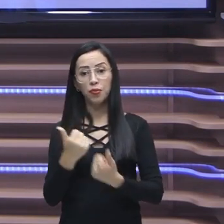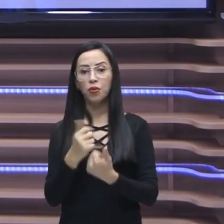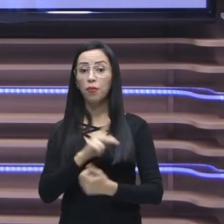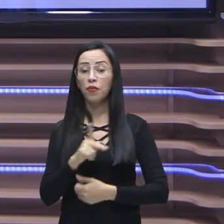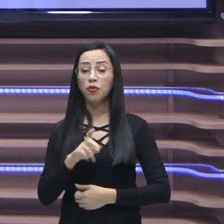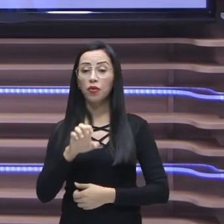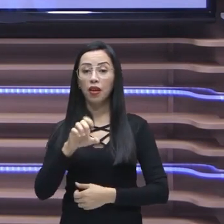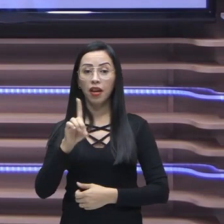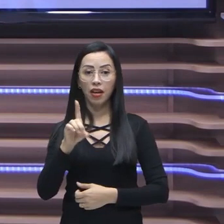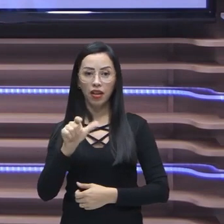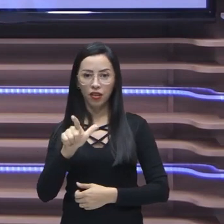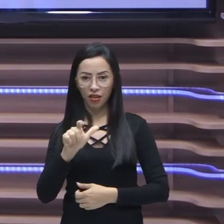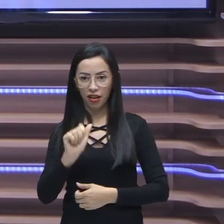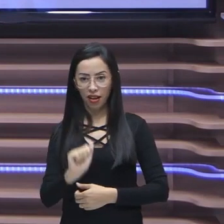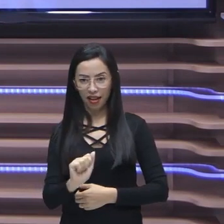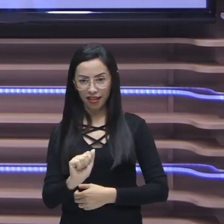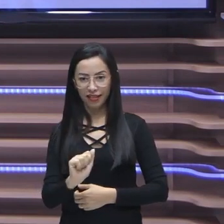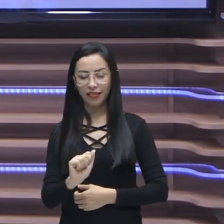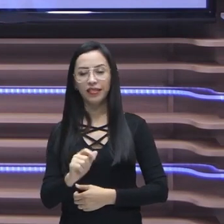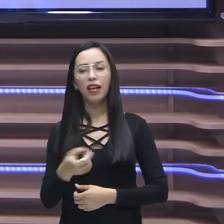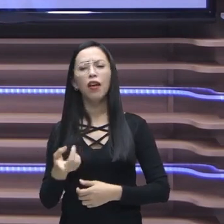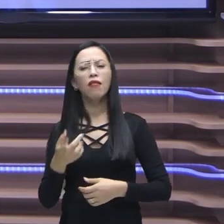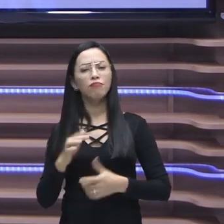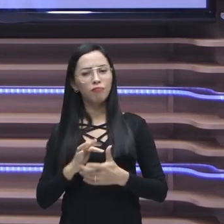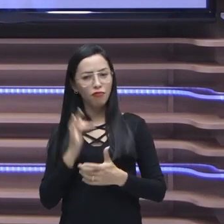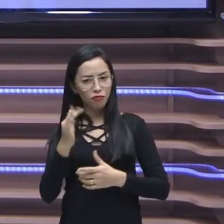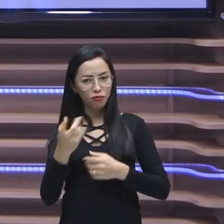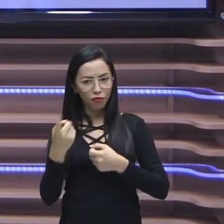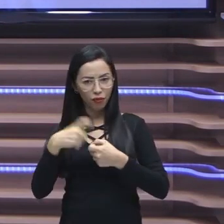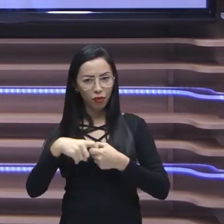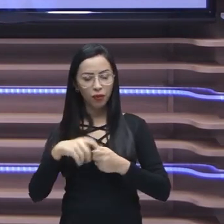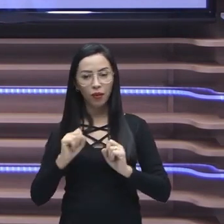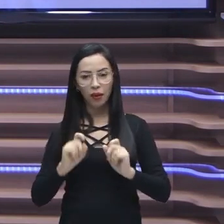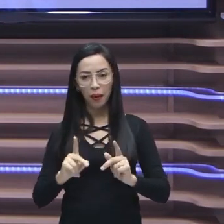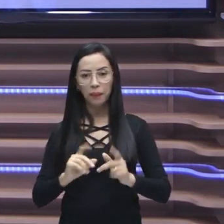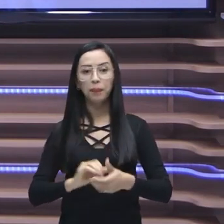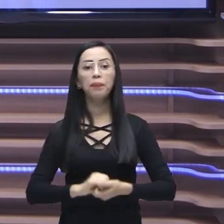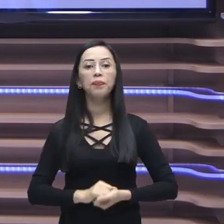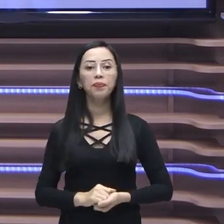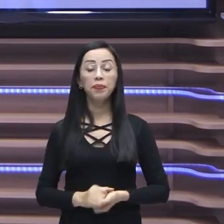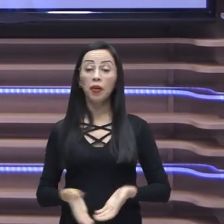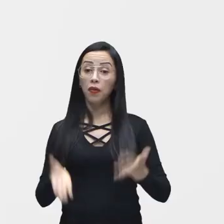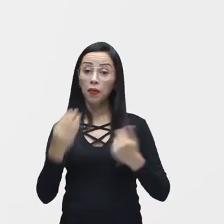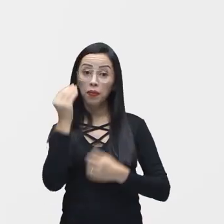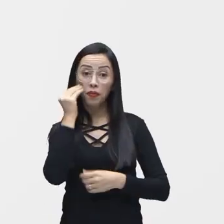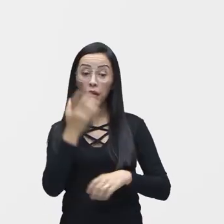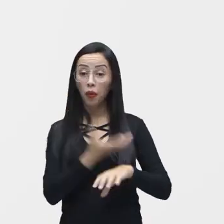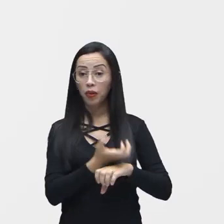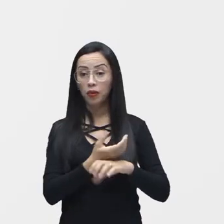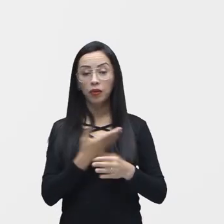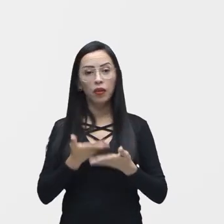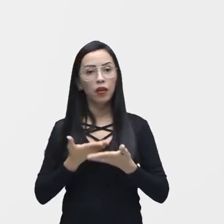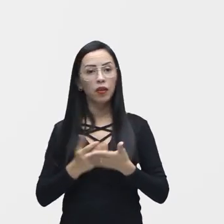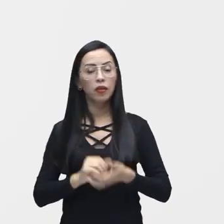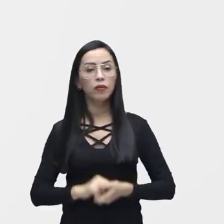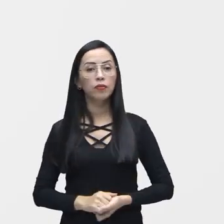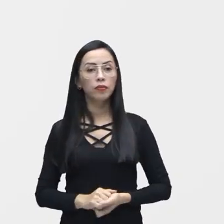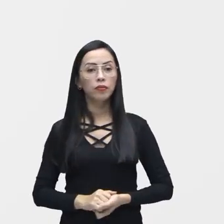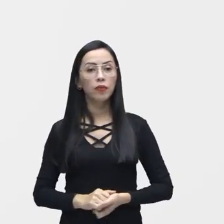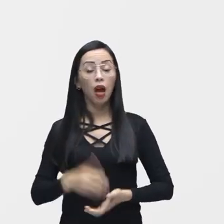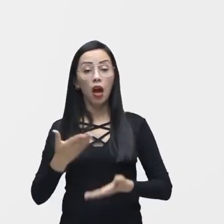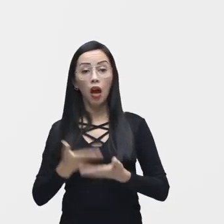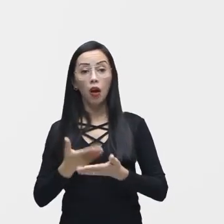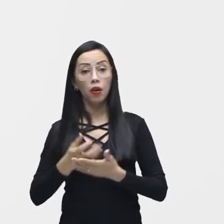Edila, que logo estará de volta. Tudo bem? Vamos lá ver o conteúdo da nossa aula?